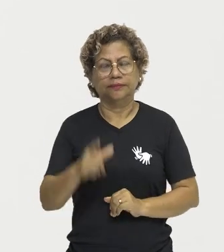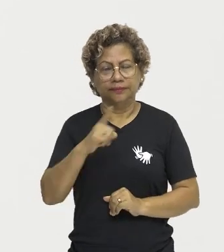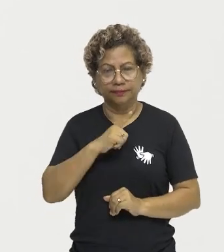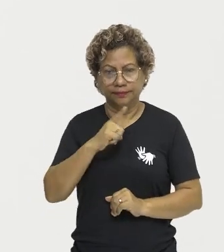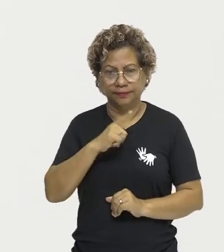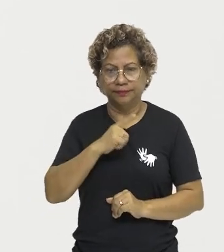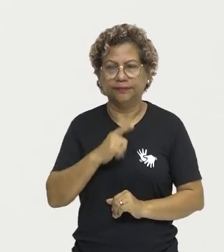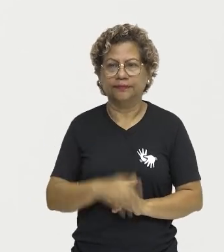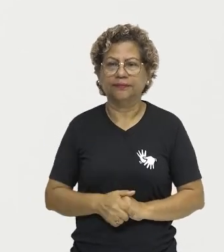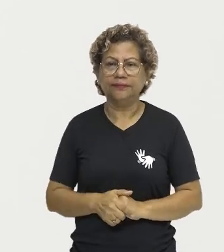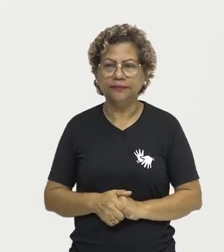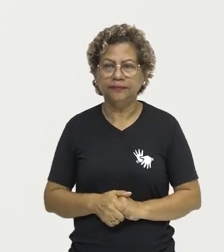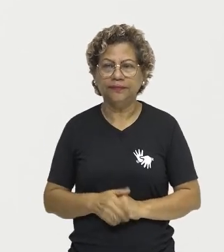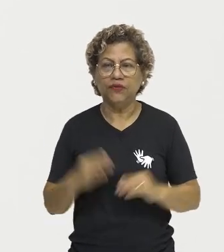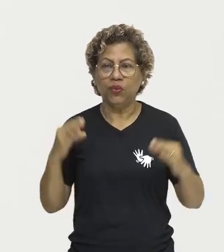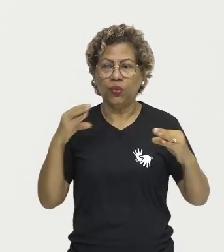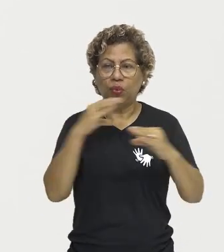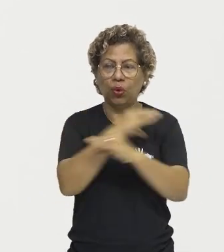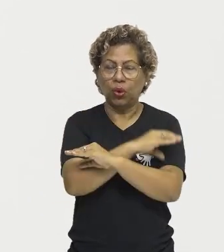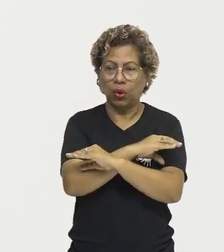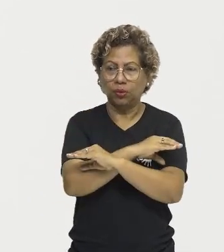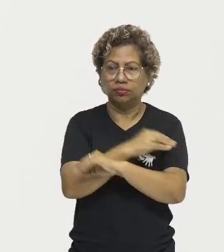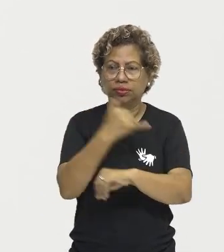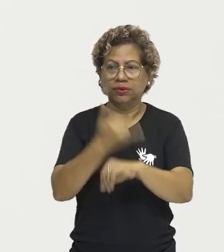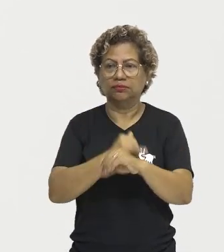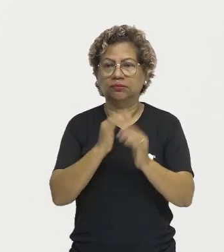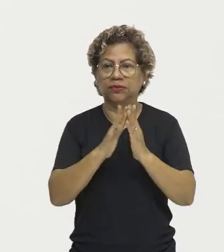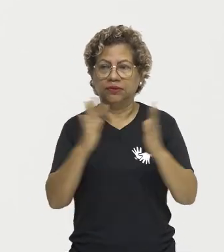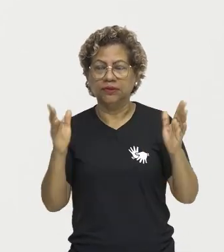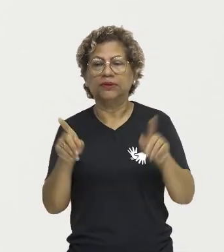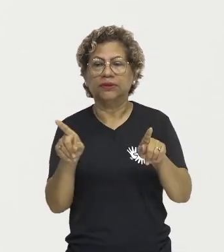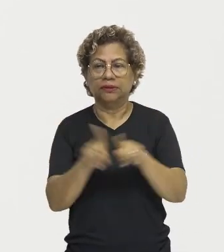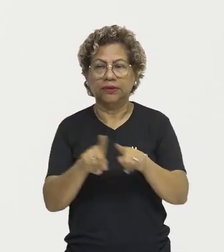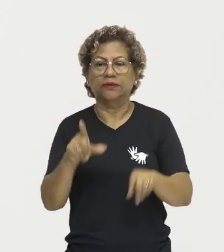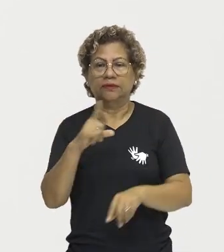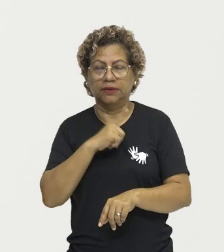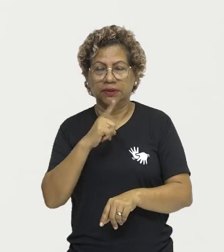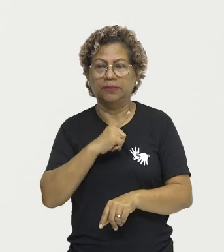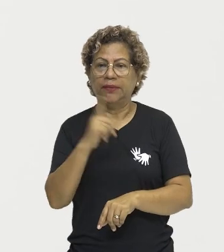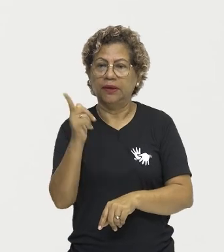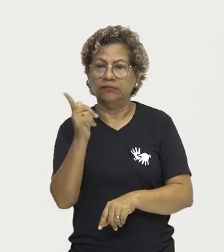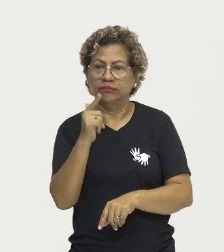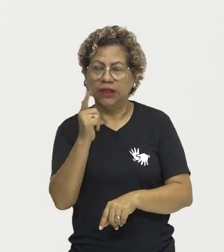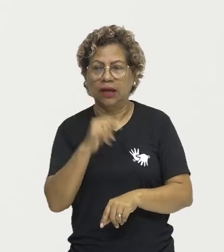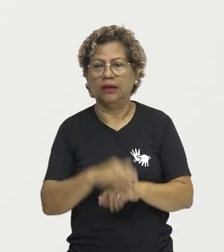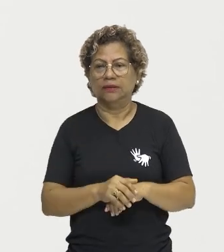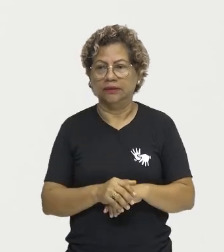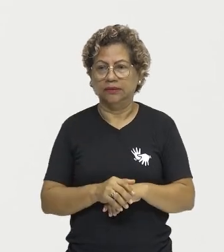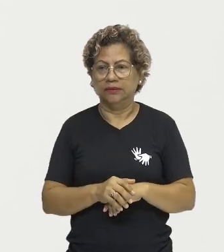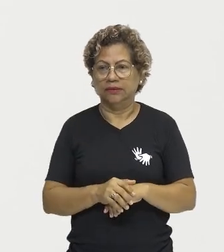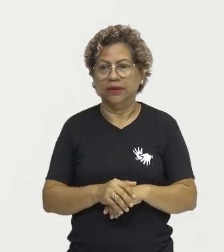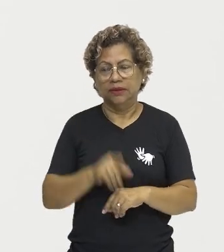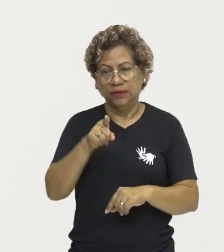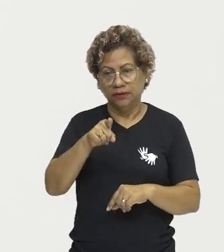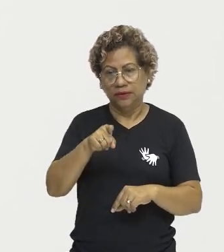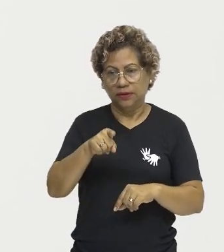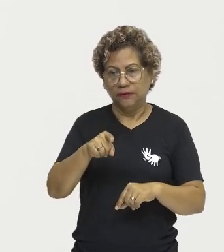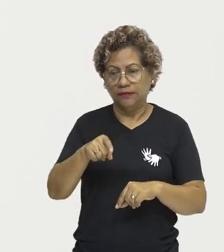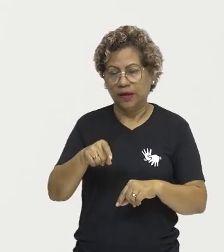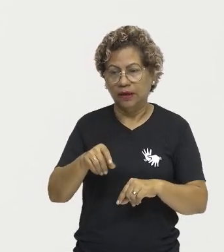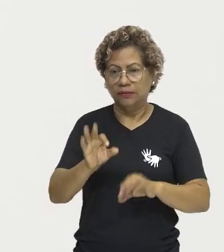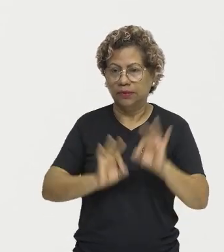do cobre e o calor específico da água. Toda vez você tem